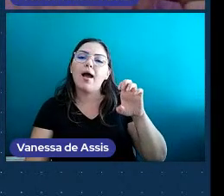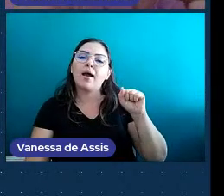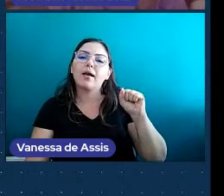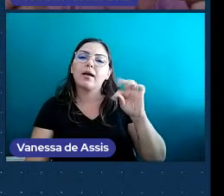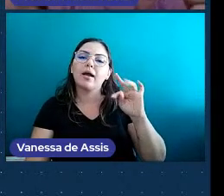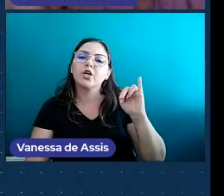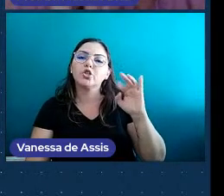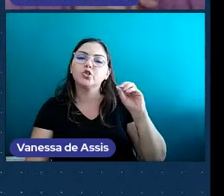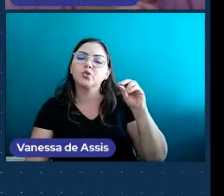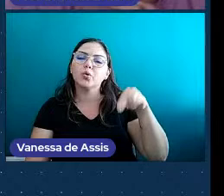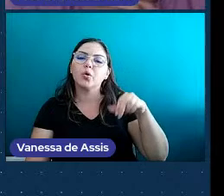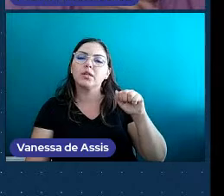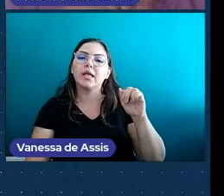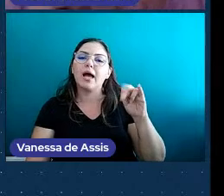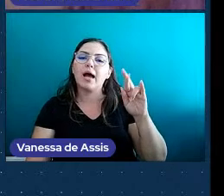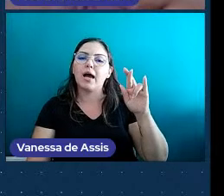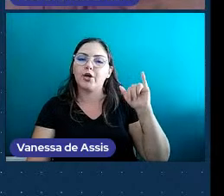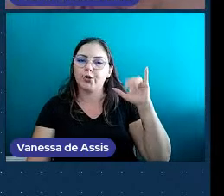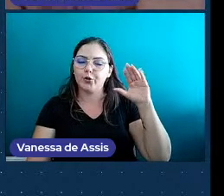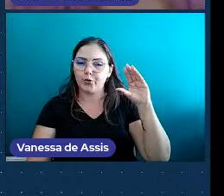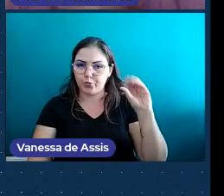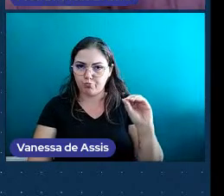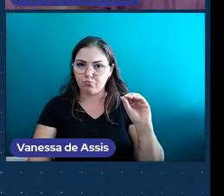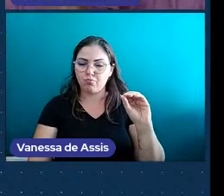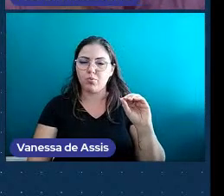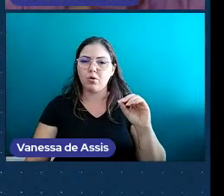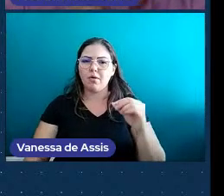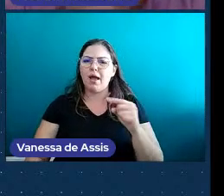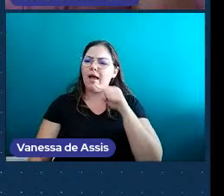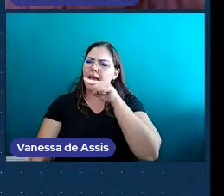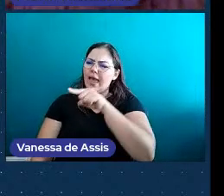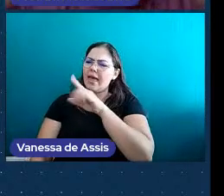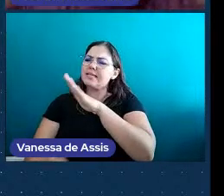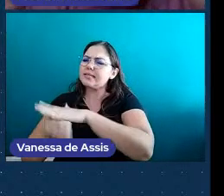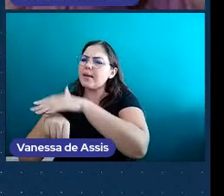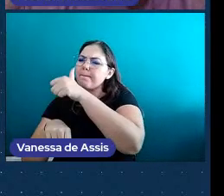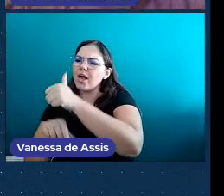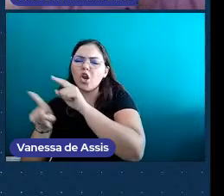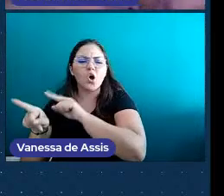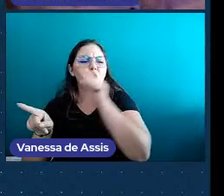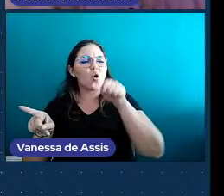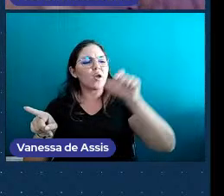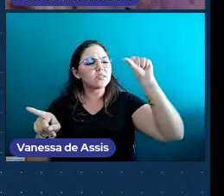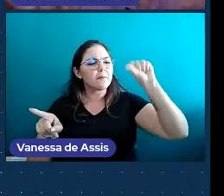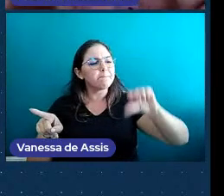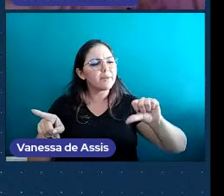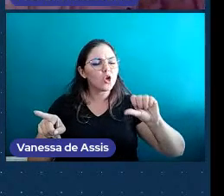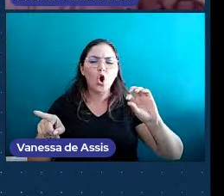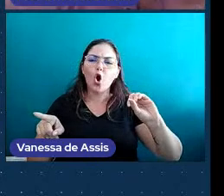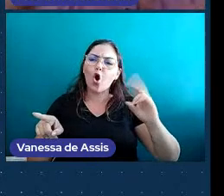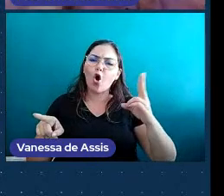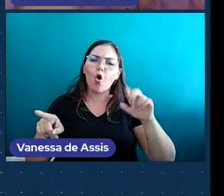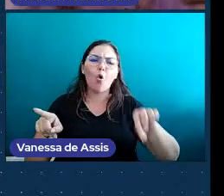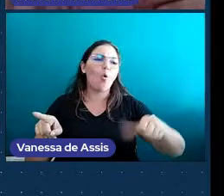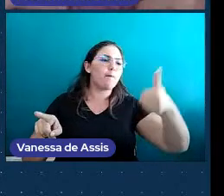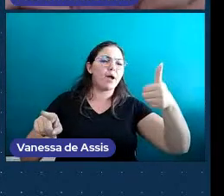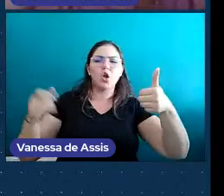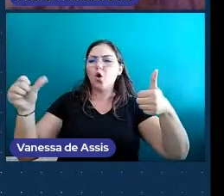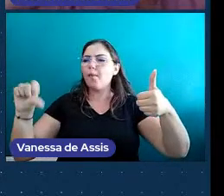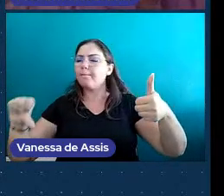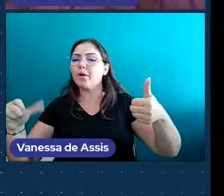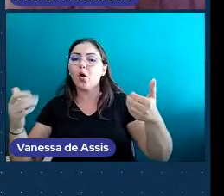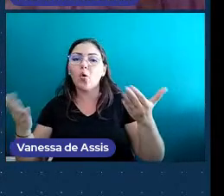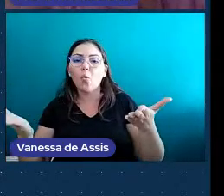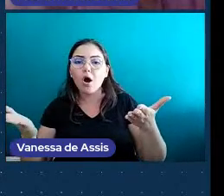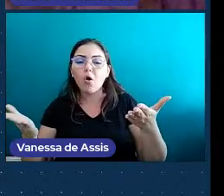utilizar essa técnica e não outra? Ou desse modo e não daquele modo, né? Quando você estiver pensando nessas escolhas, nessas